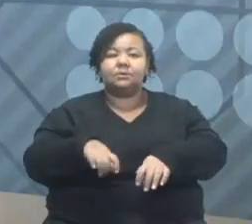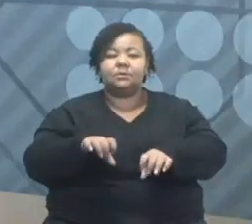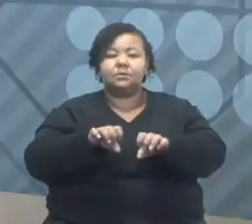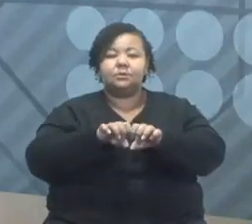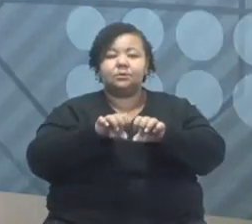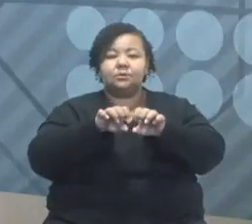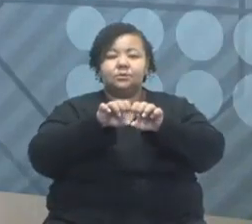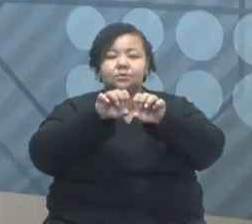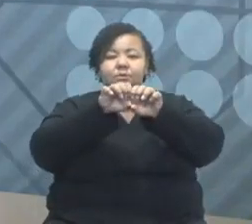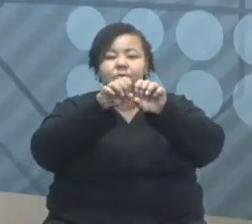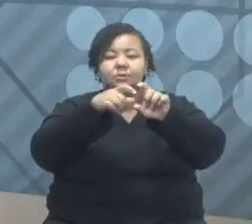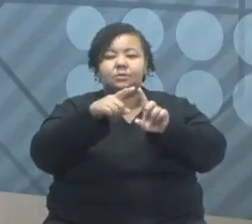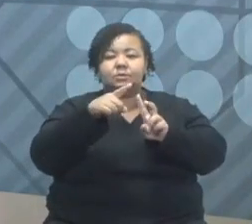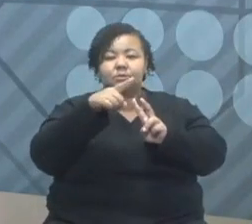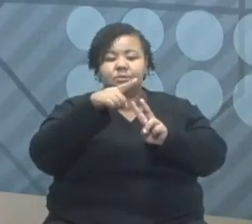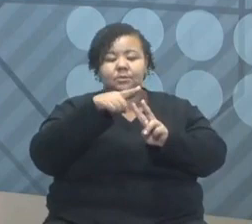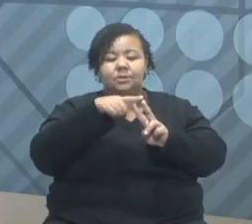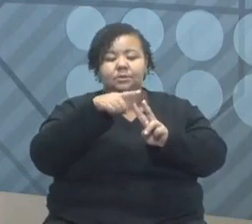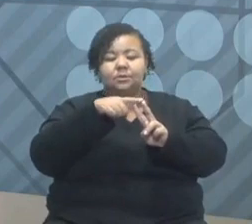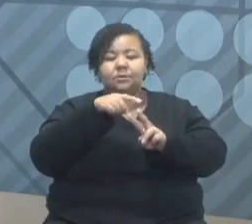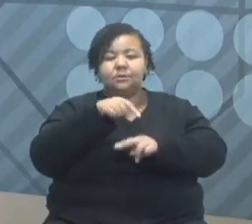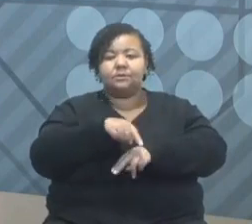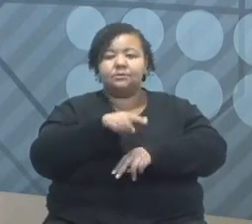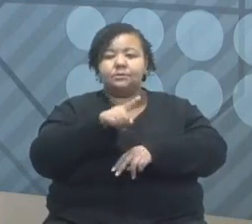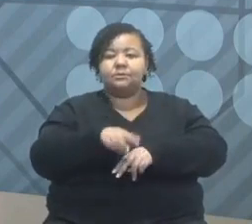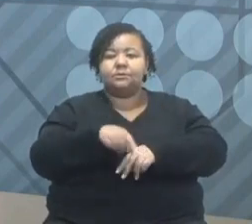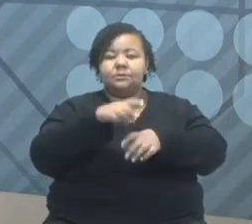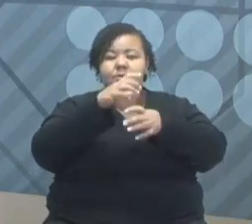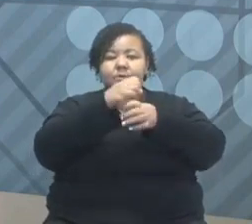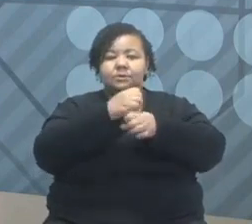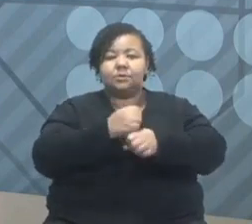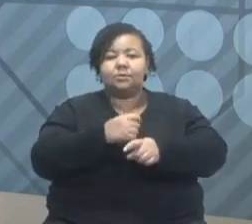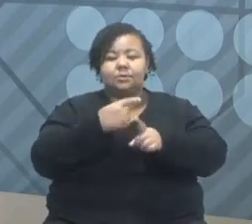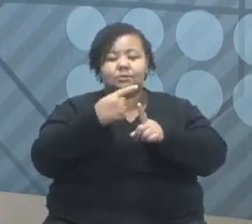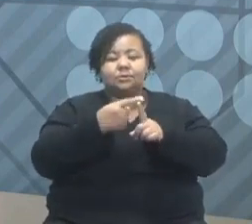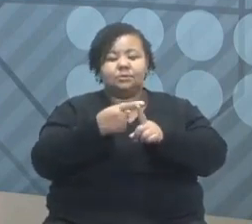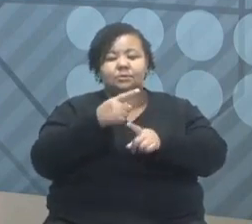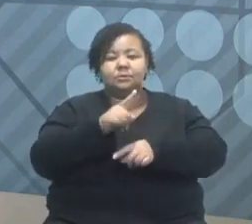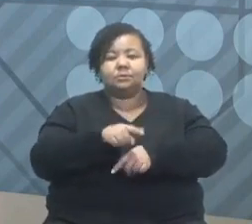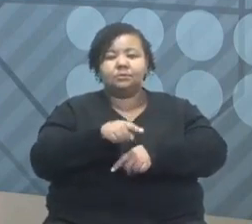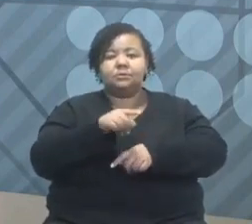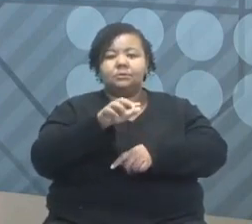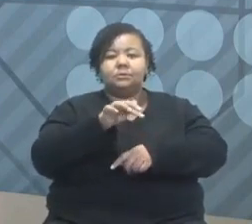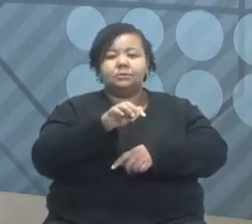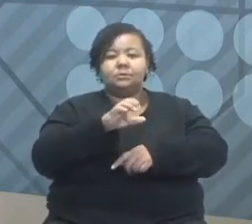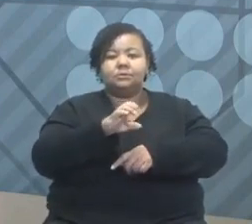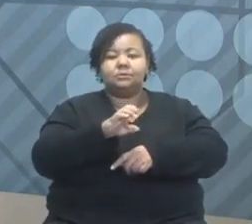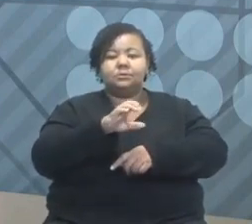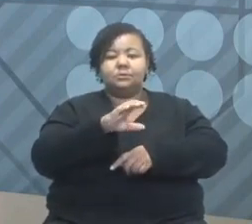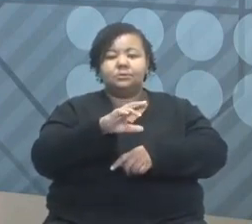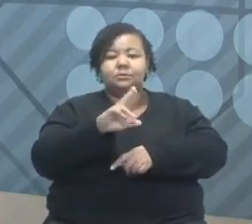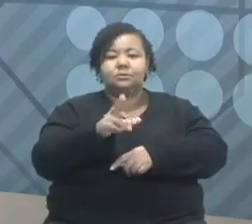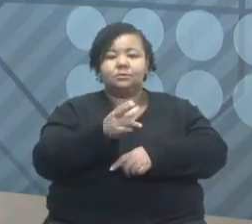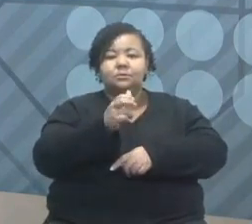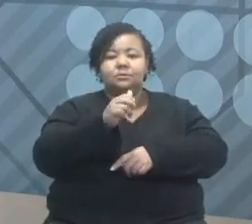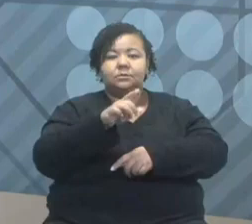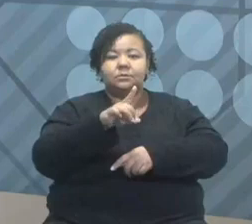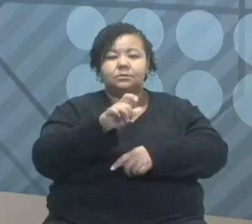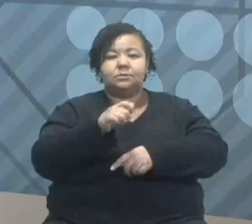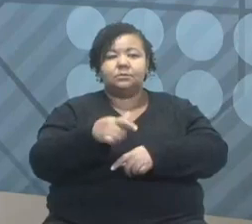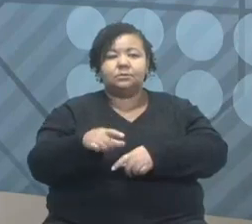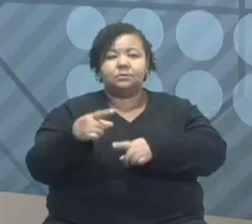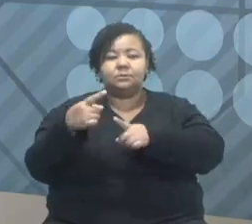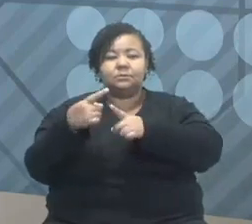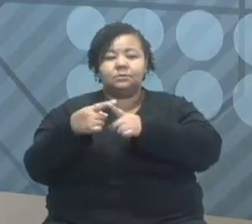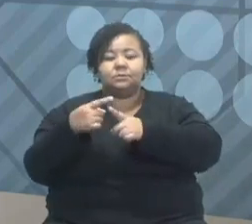dos vetores, nós temos que a operação da adição ela é fechada com relação à adição e fechada com relação à